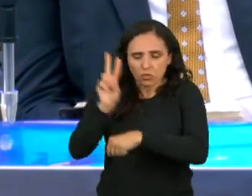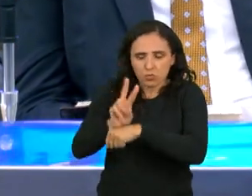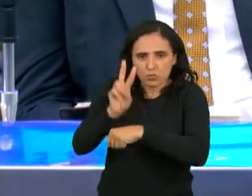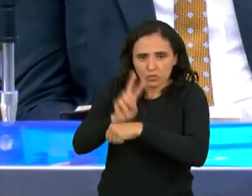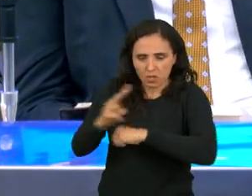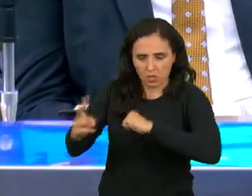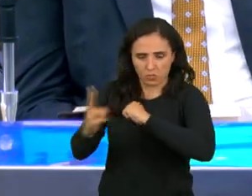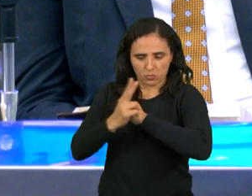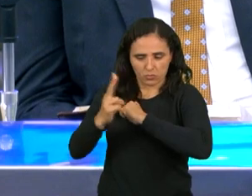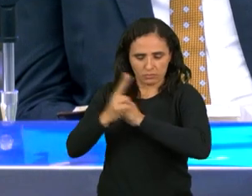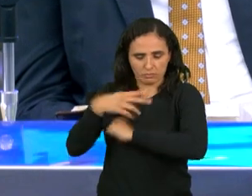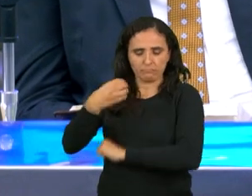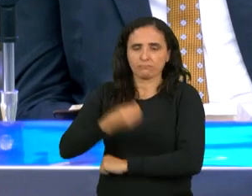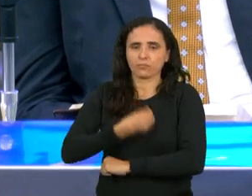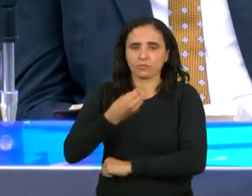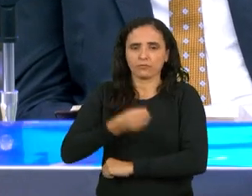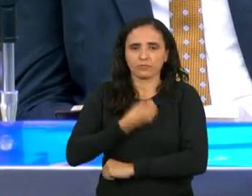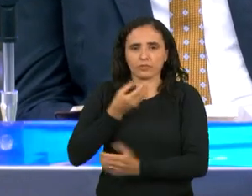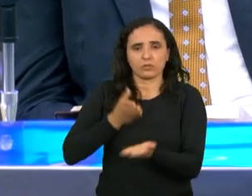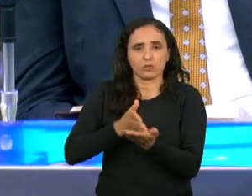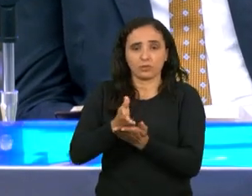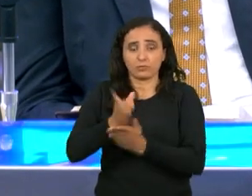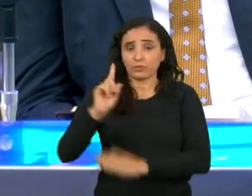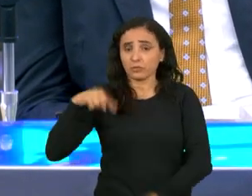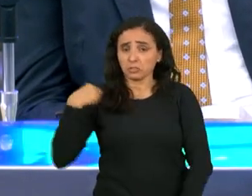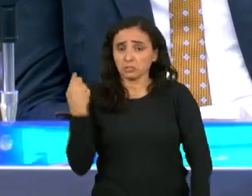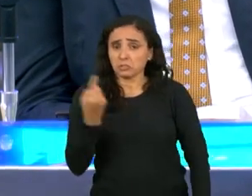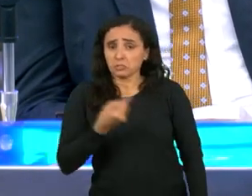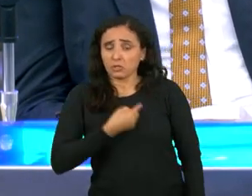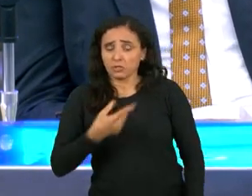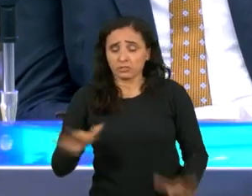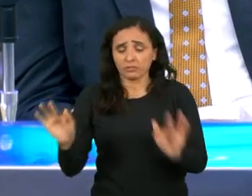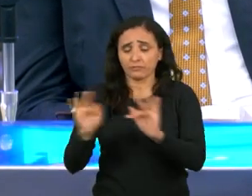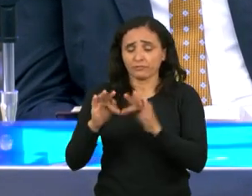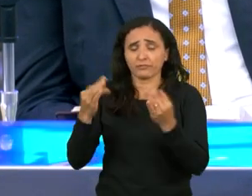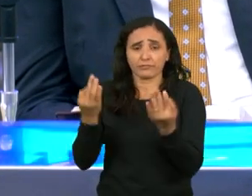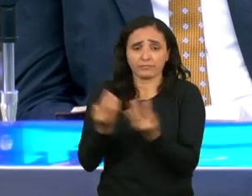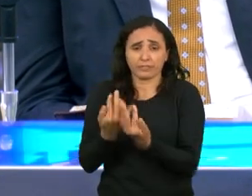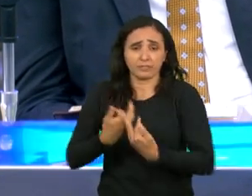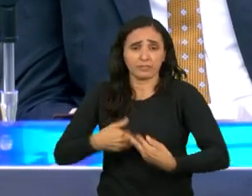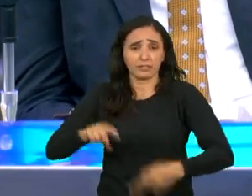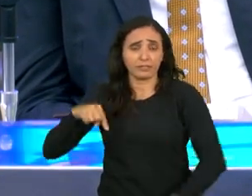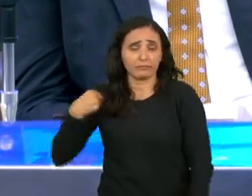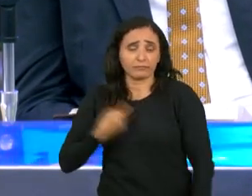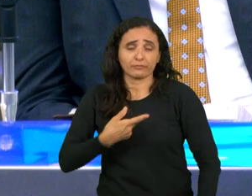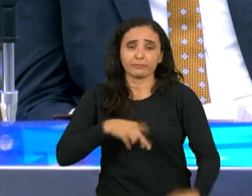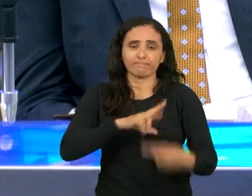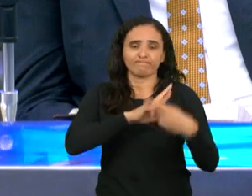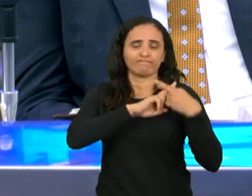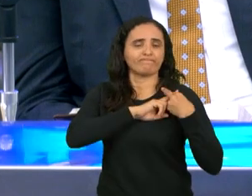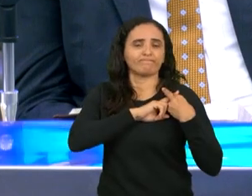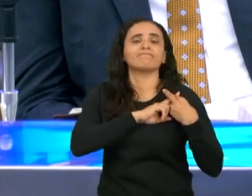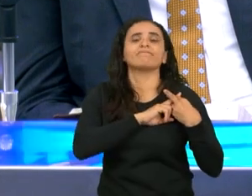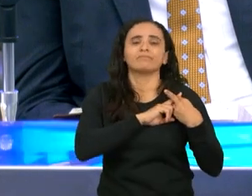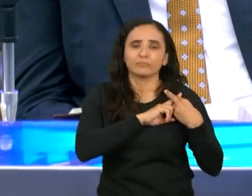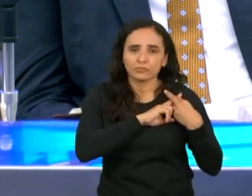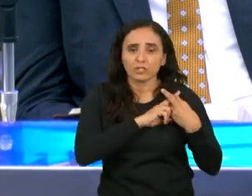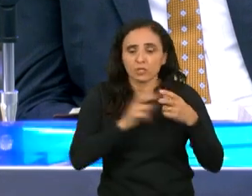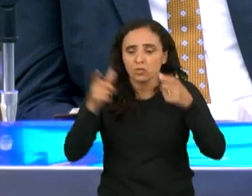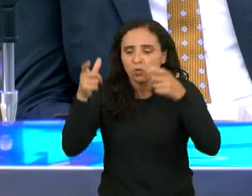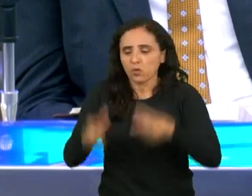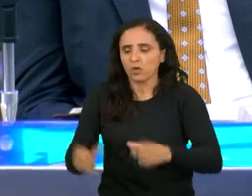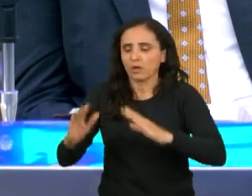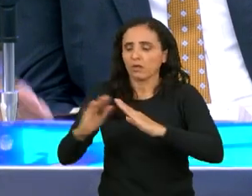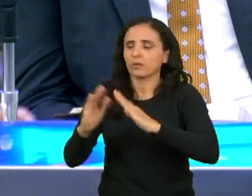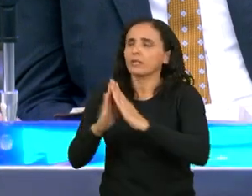a nossa família é a igreja que temos em casa a nossa casa é o templo é um lugar de adoração o